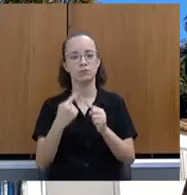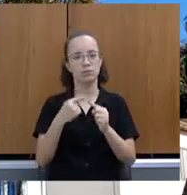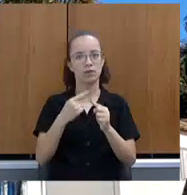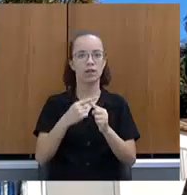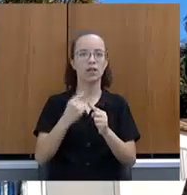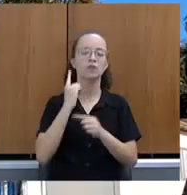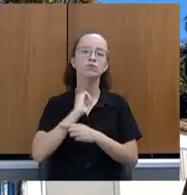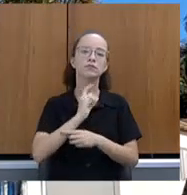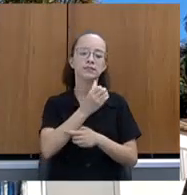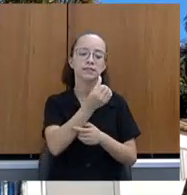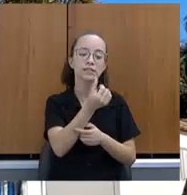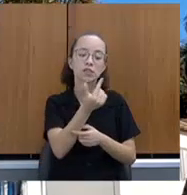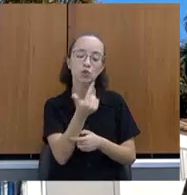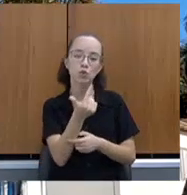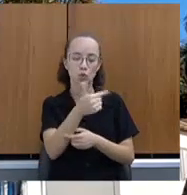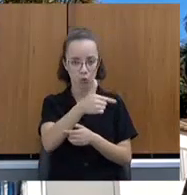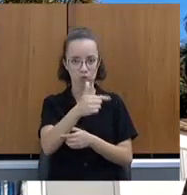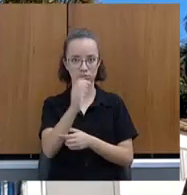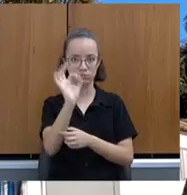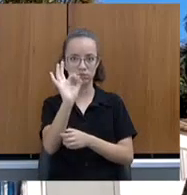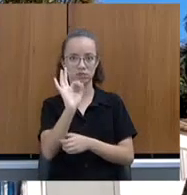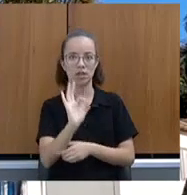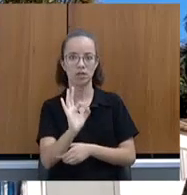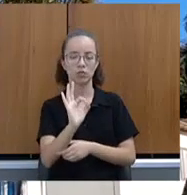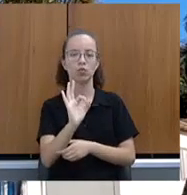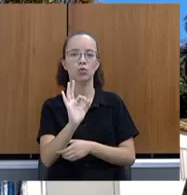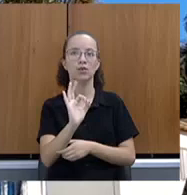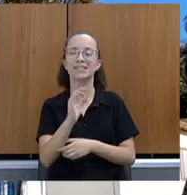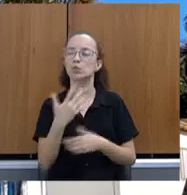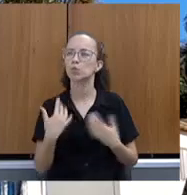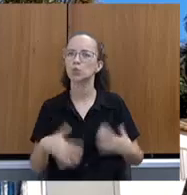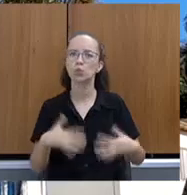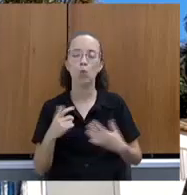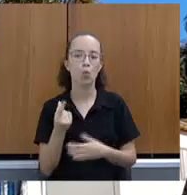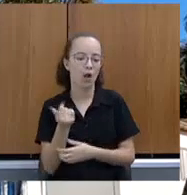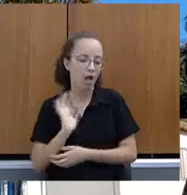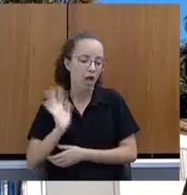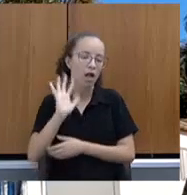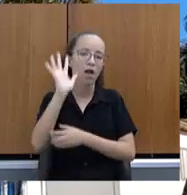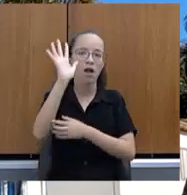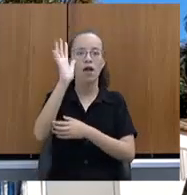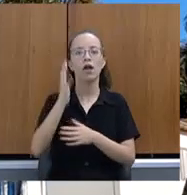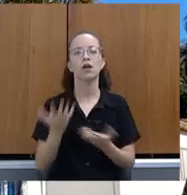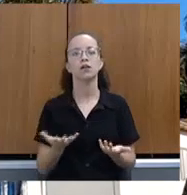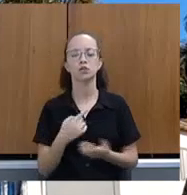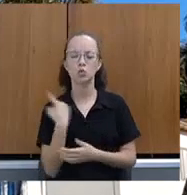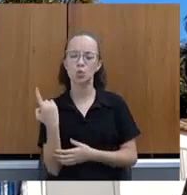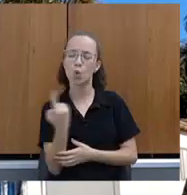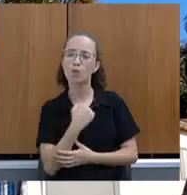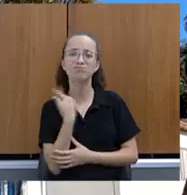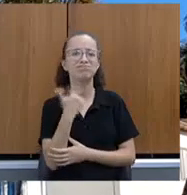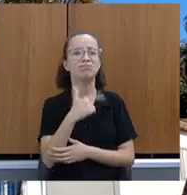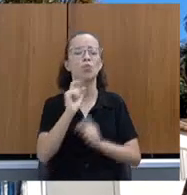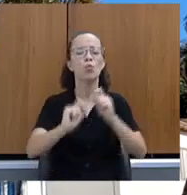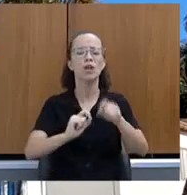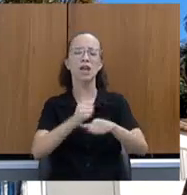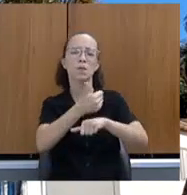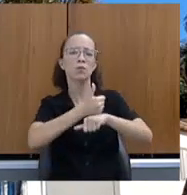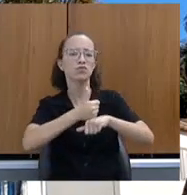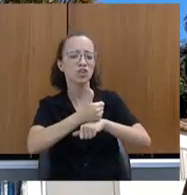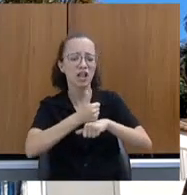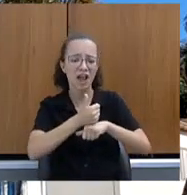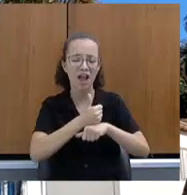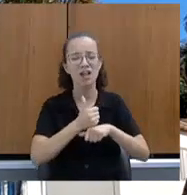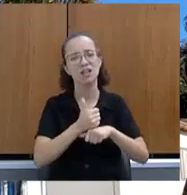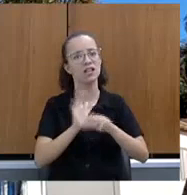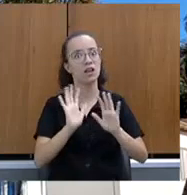que tem 62% Patrimônio Histórico do país é caríssima né assim porque nós não temos profissionais nós